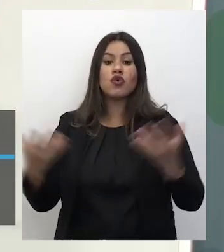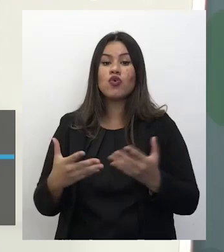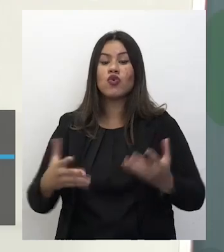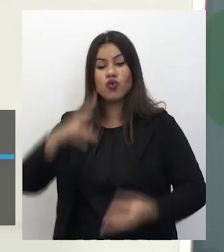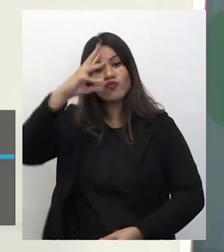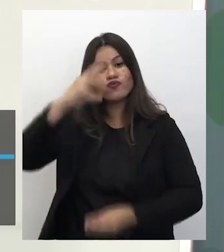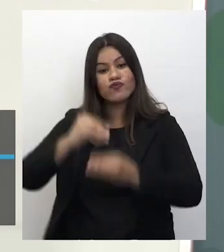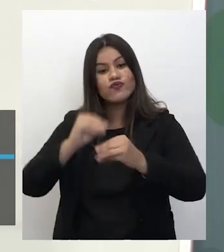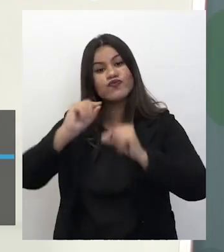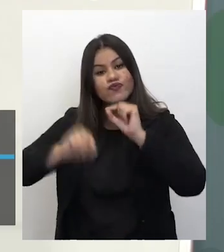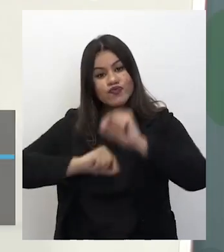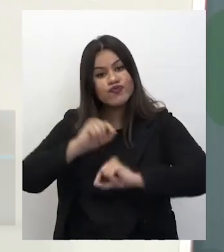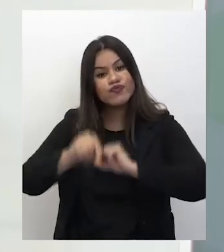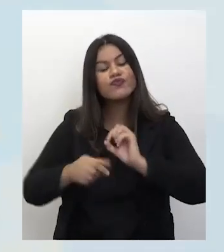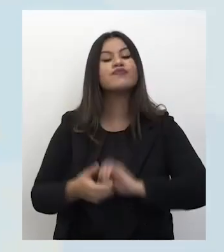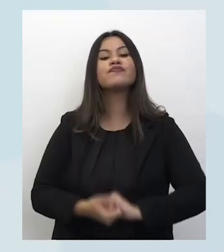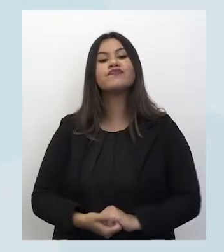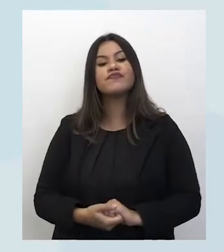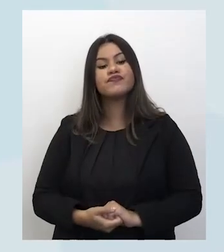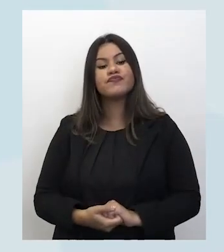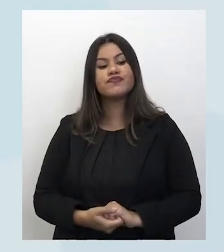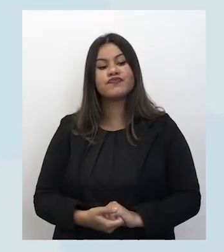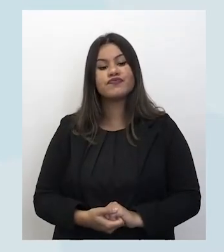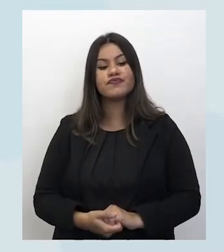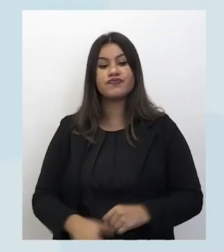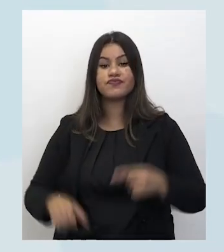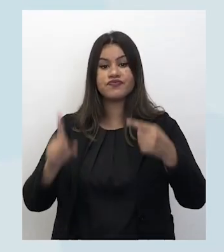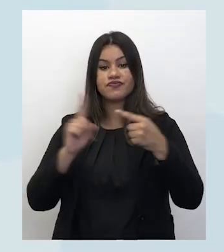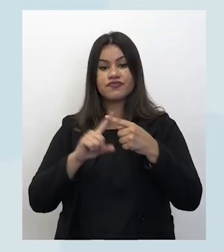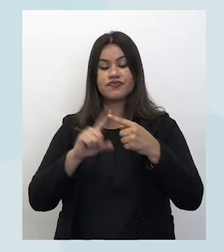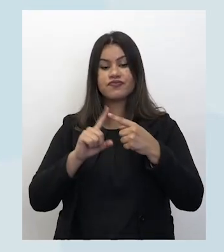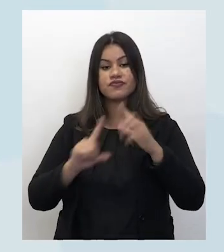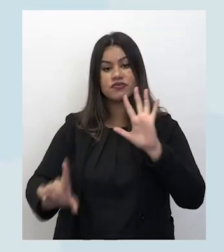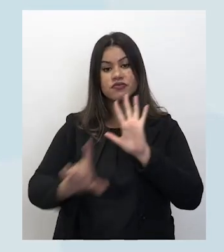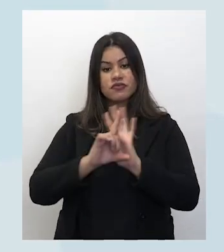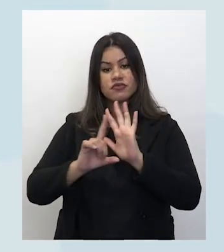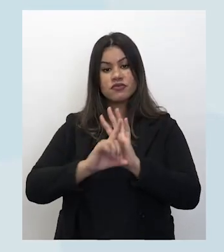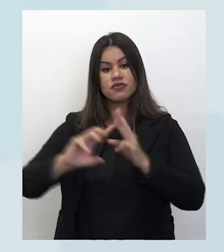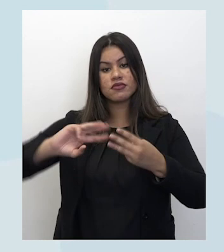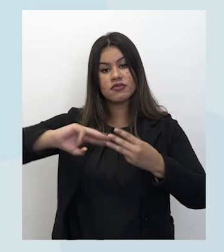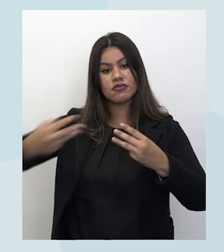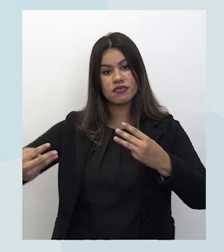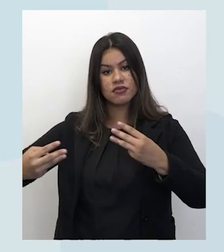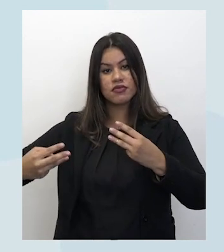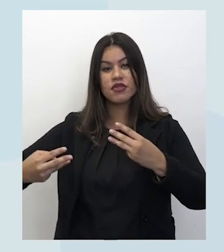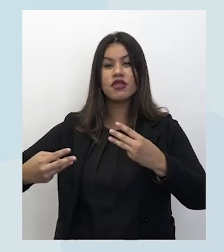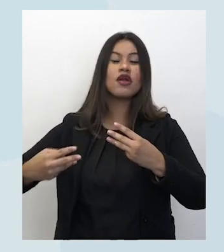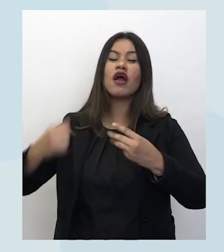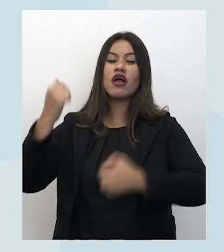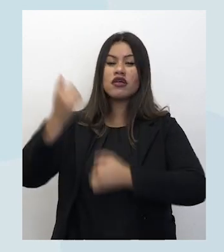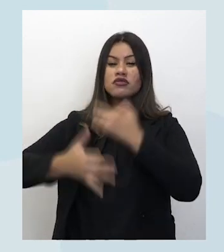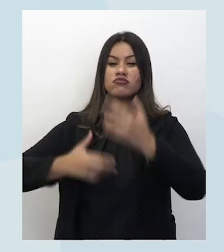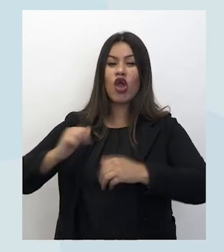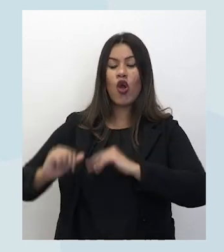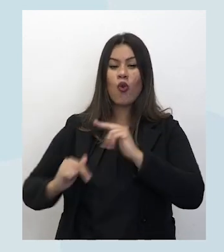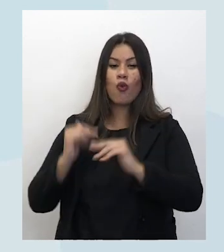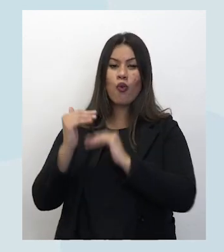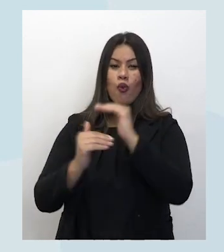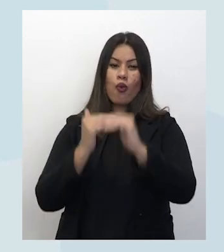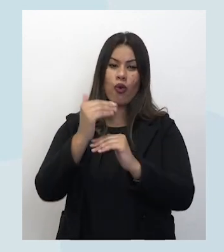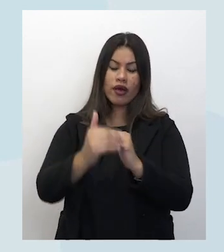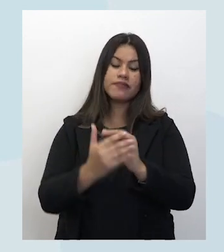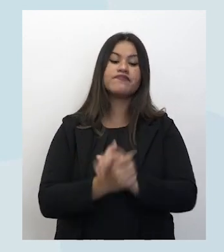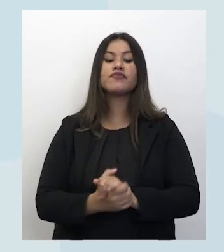para fechar esse assunto? Tá? A primeira lei de Mendel, além de ajudar a explicar a evolução dos seres vivos, tem